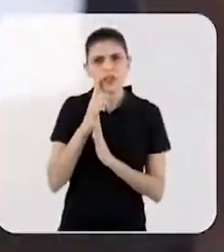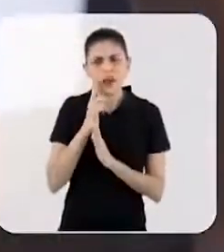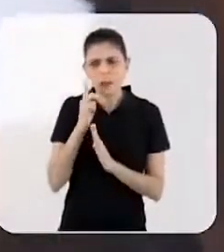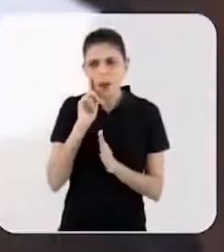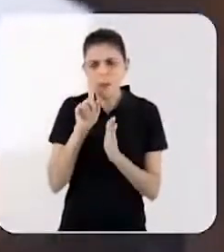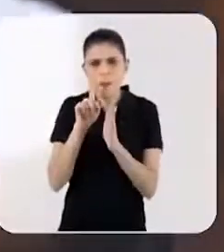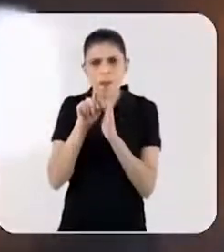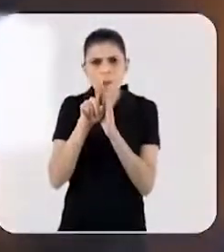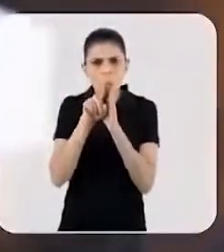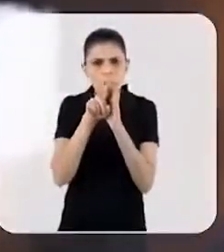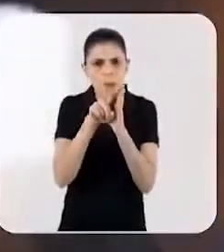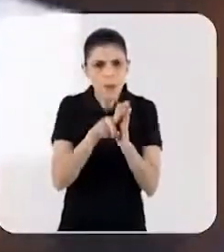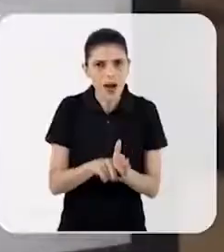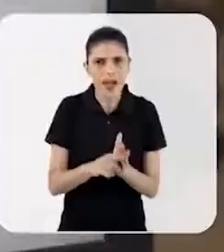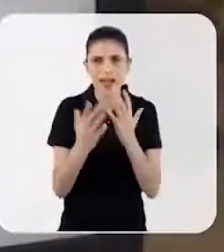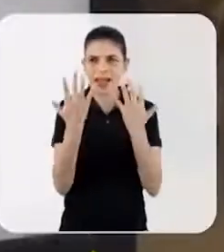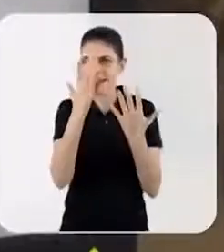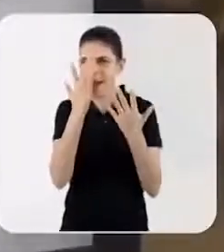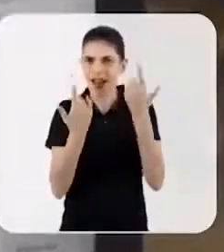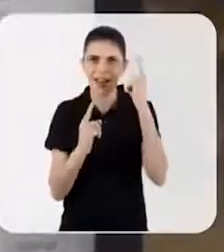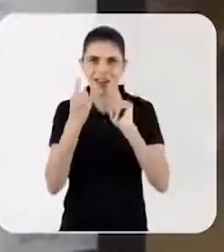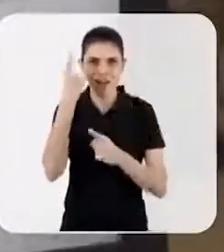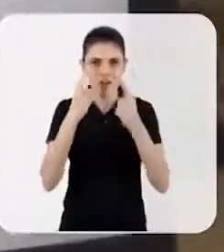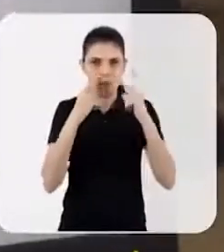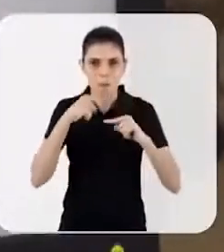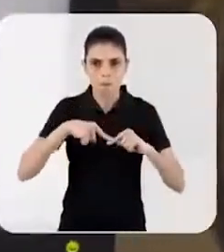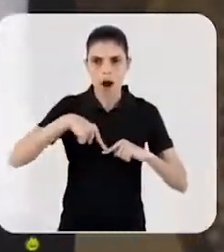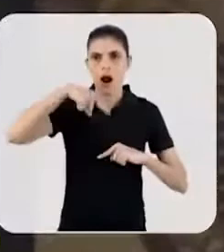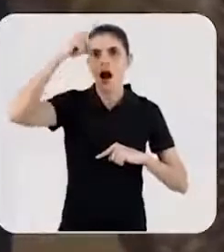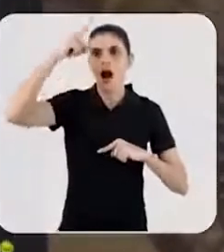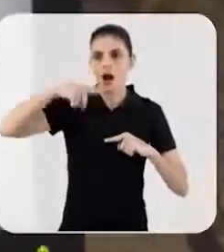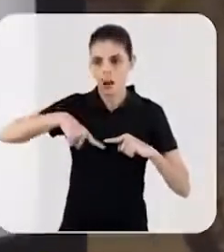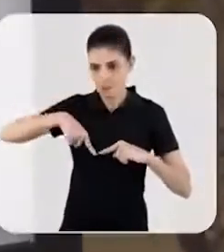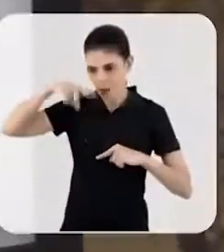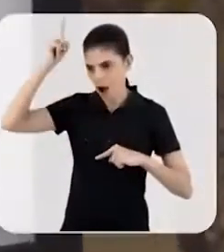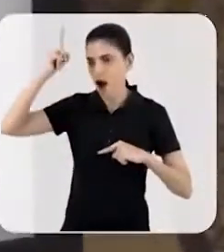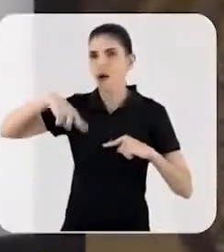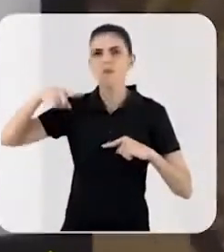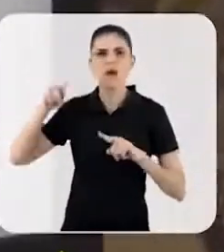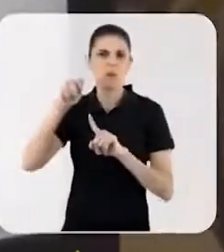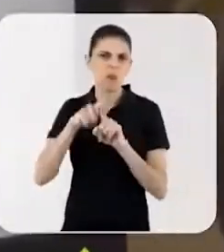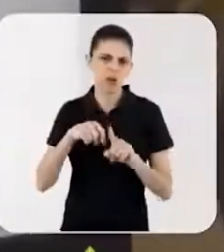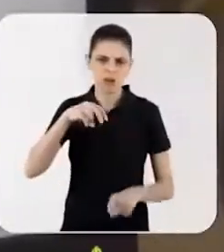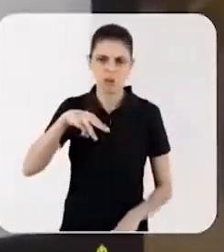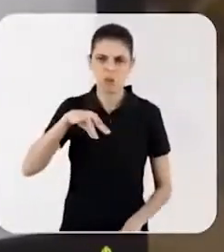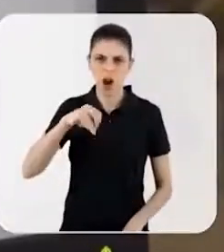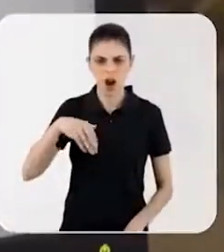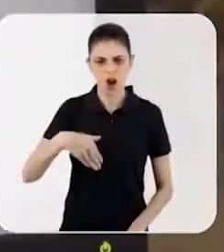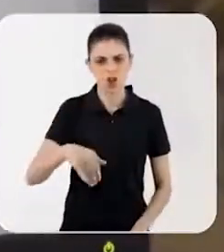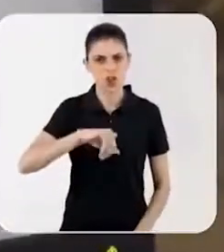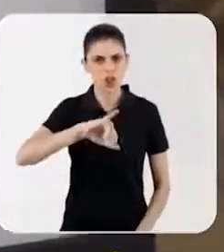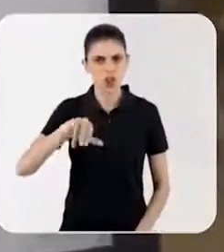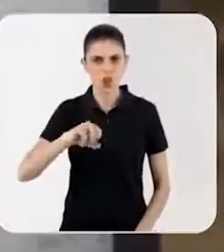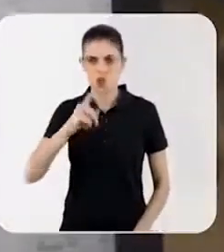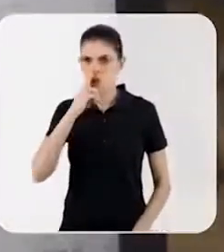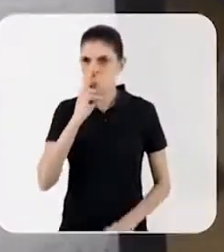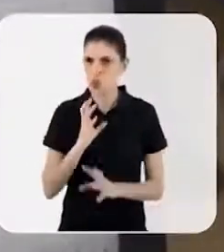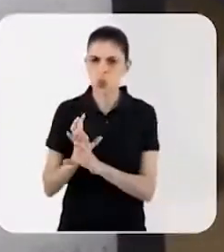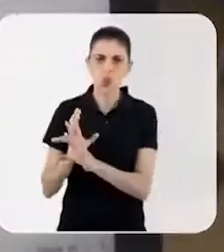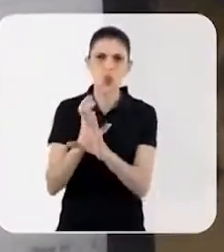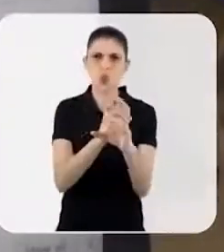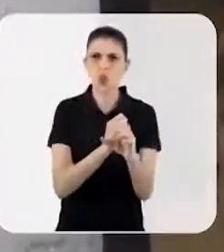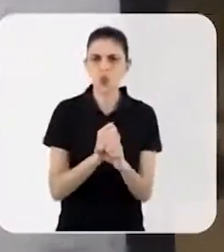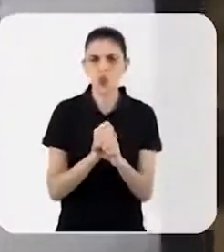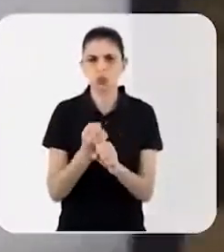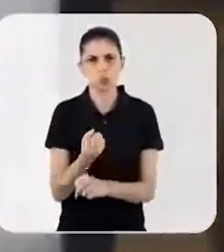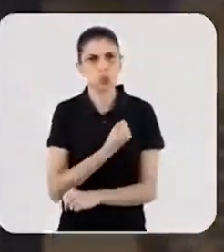em fevereiro teve uma queda, provavelmente a galera do carnaval, né? Já em março voltou a subir de novo. Já em maio e agora em junho a gente está com números muito maiores